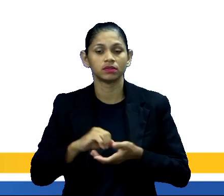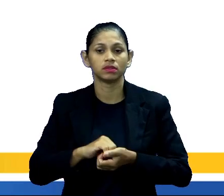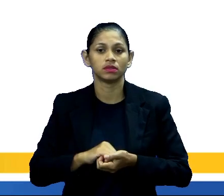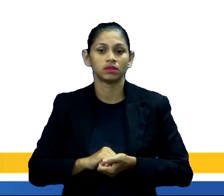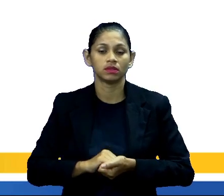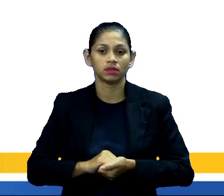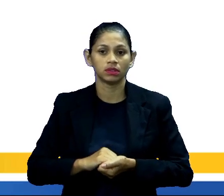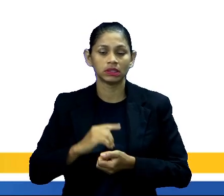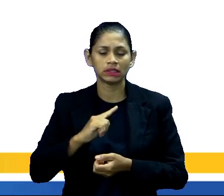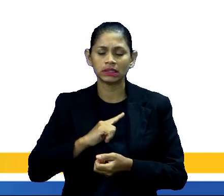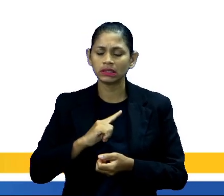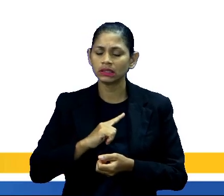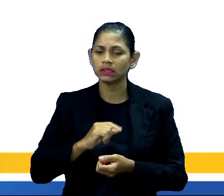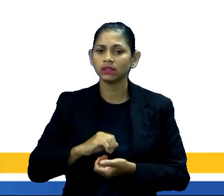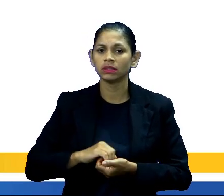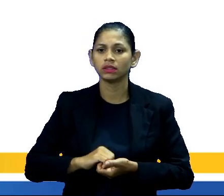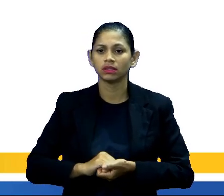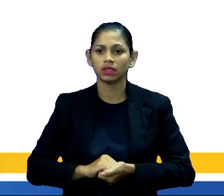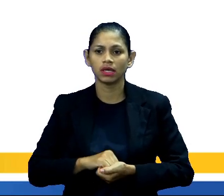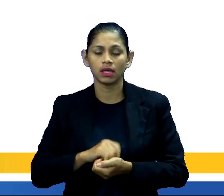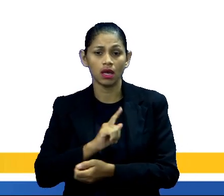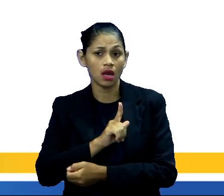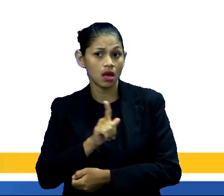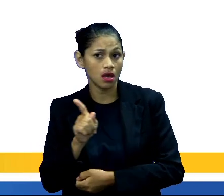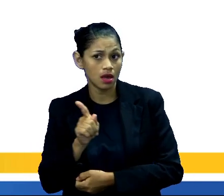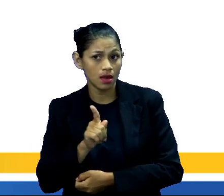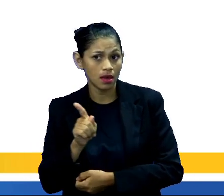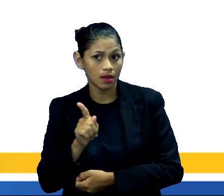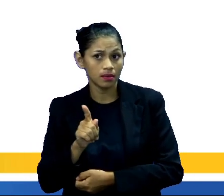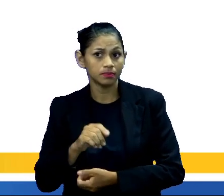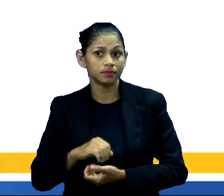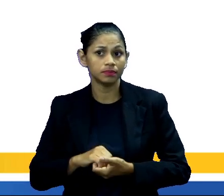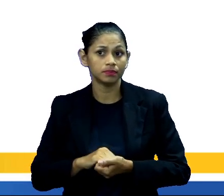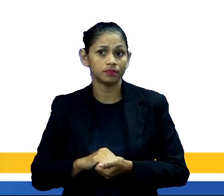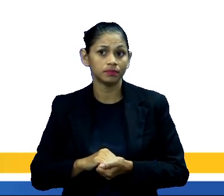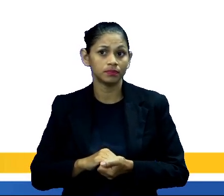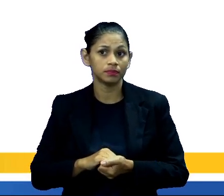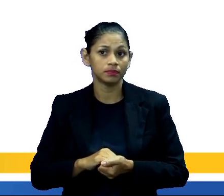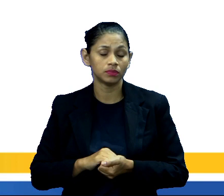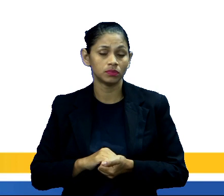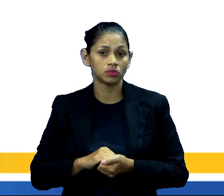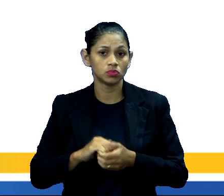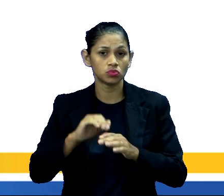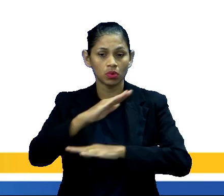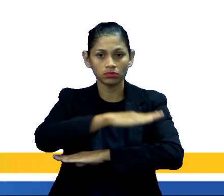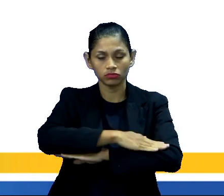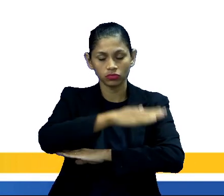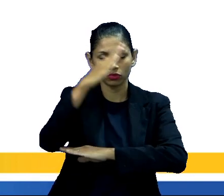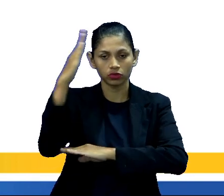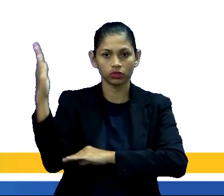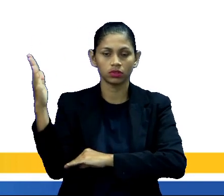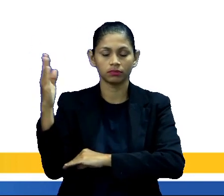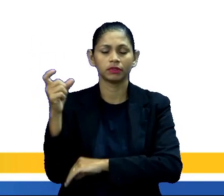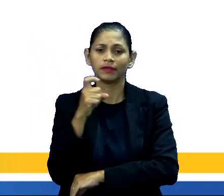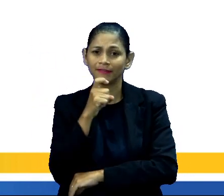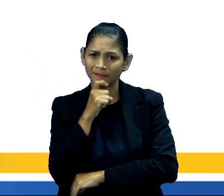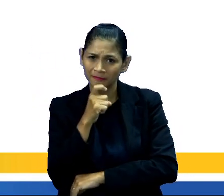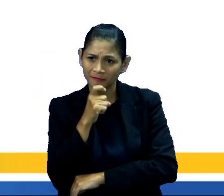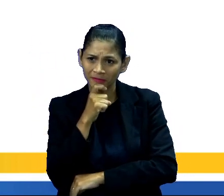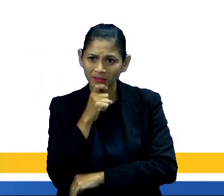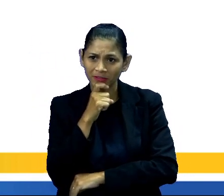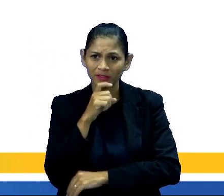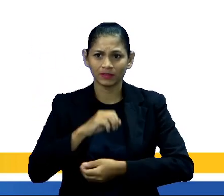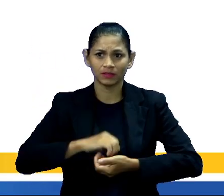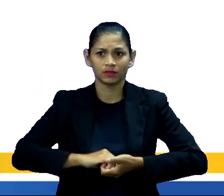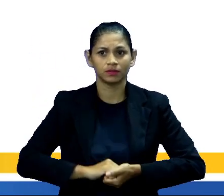she, the windows because it was cold. As janelas porque estava muito frio. E